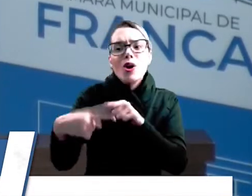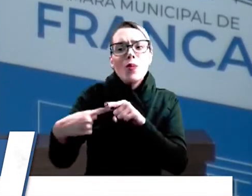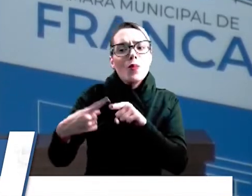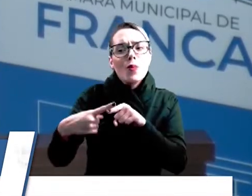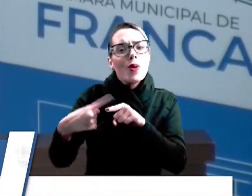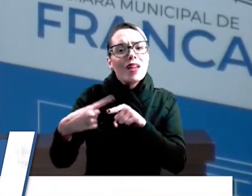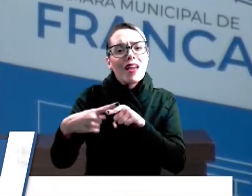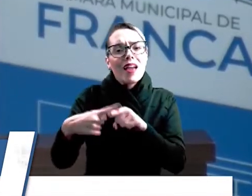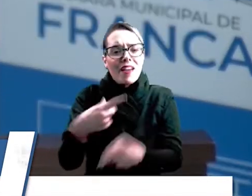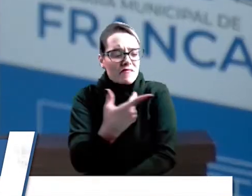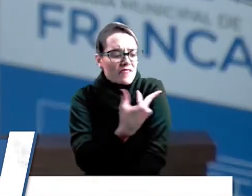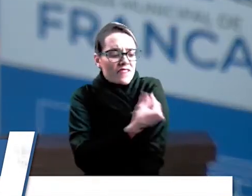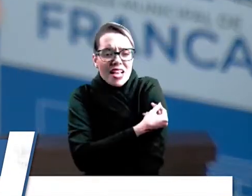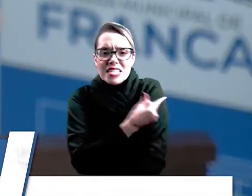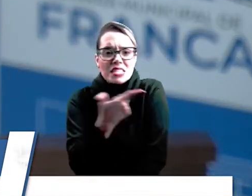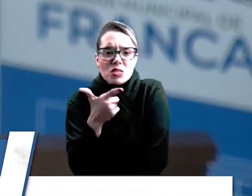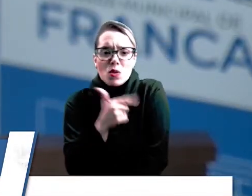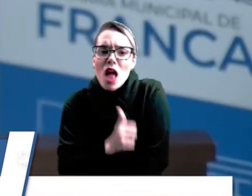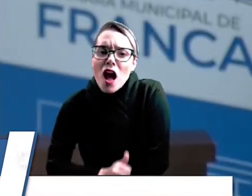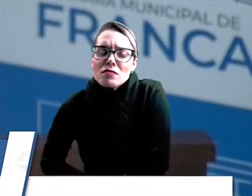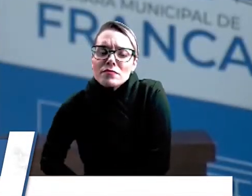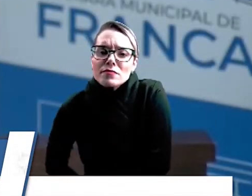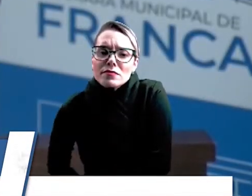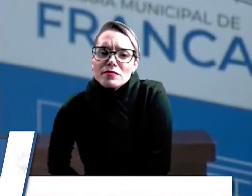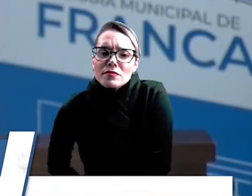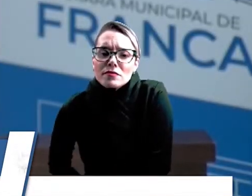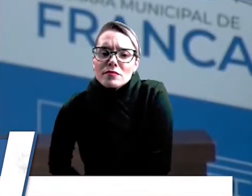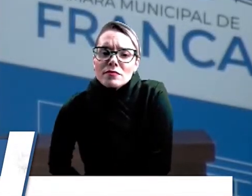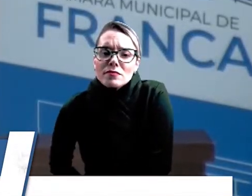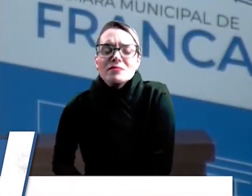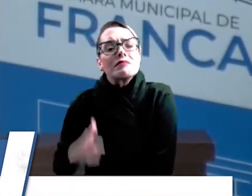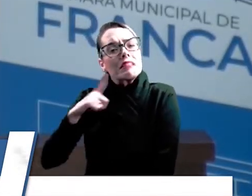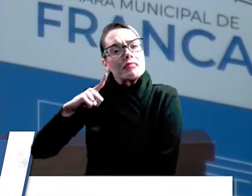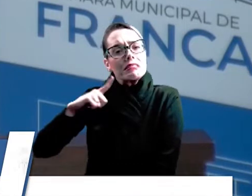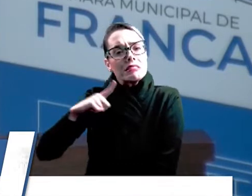Teve que vacinar porque lá está vacinando 30 mais.